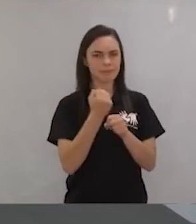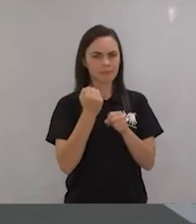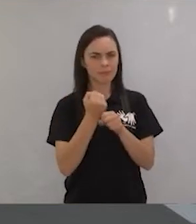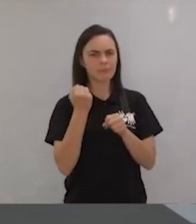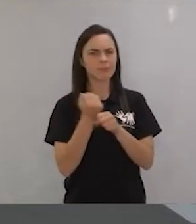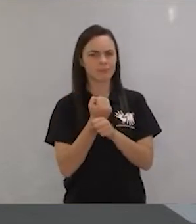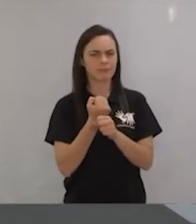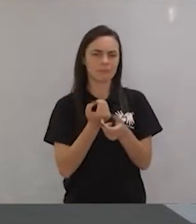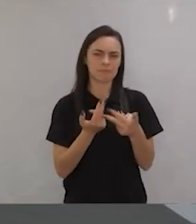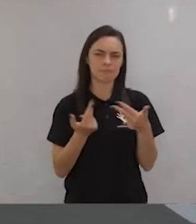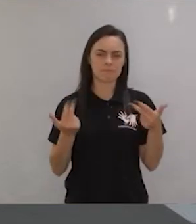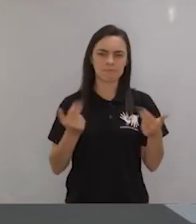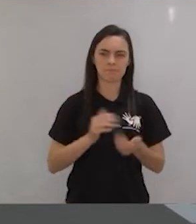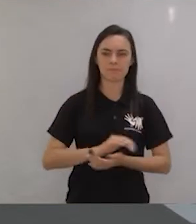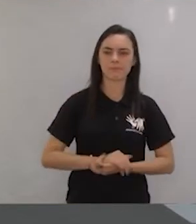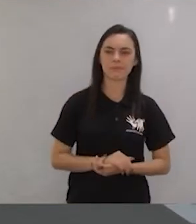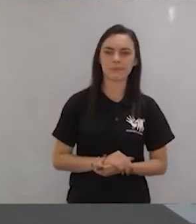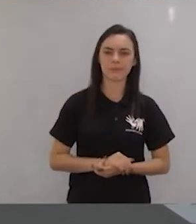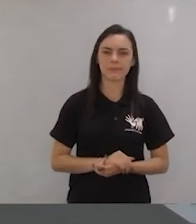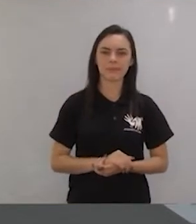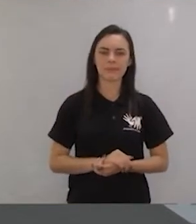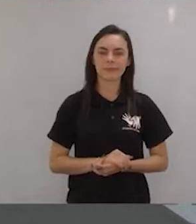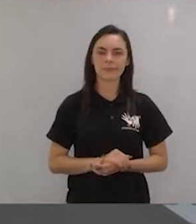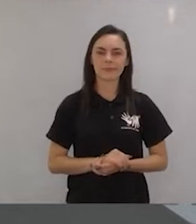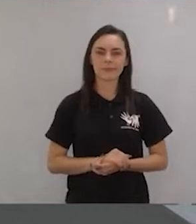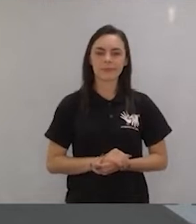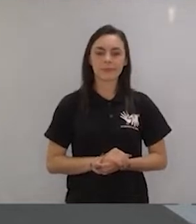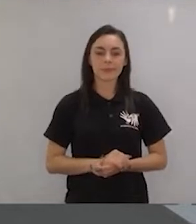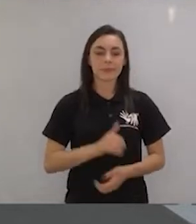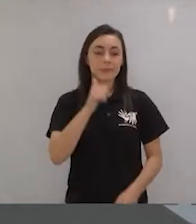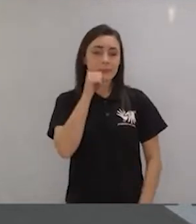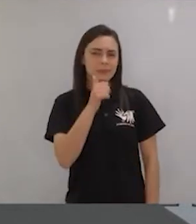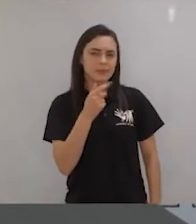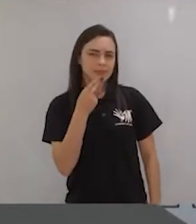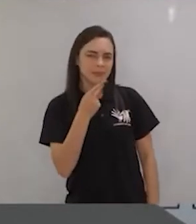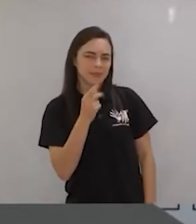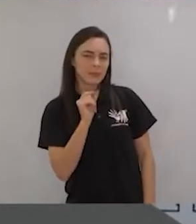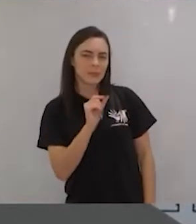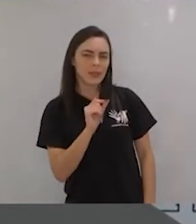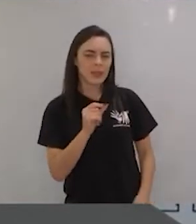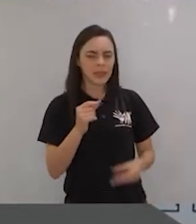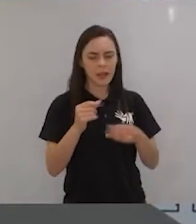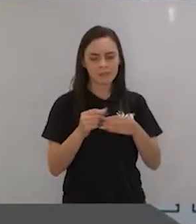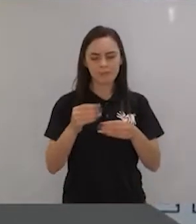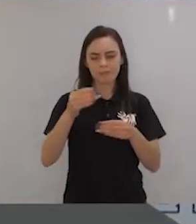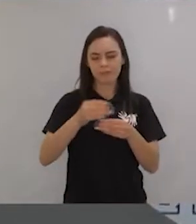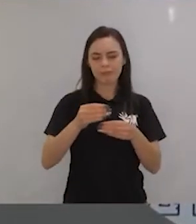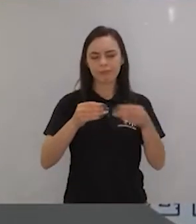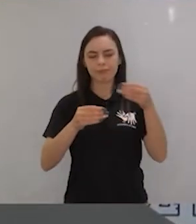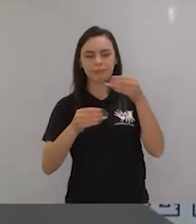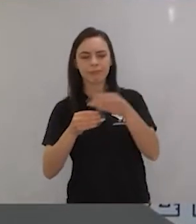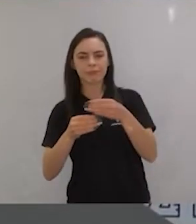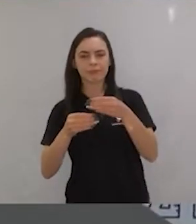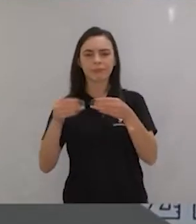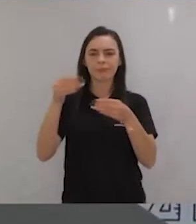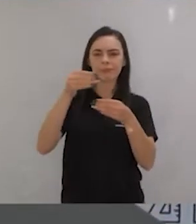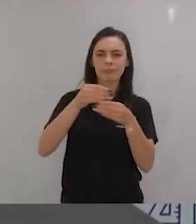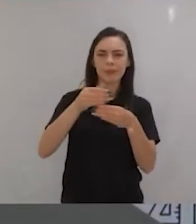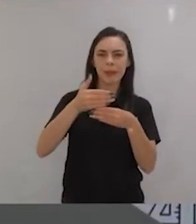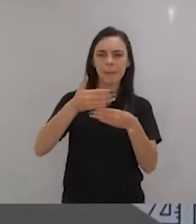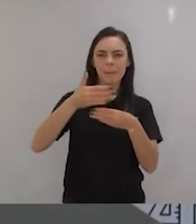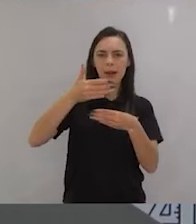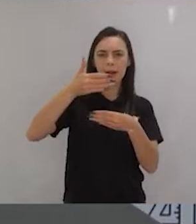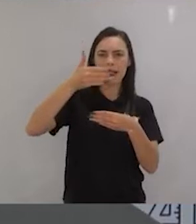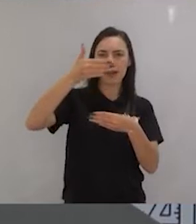para construção, para construir coisas. Então, ela falou assim que de tijolinho em tijolinho eles poderiam